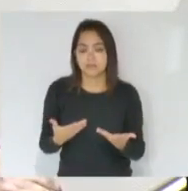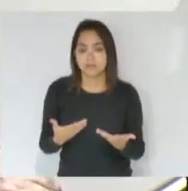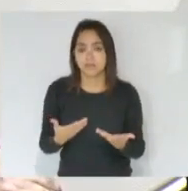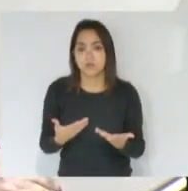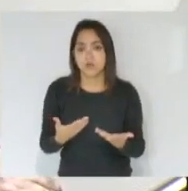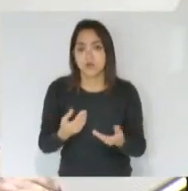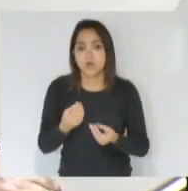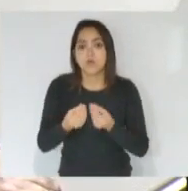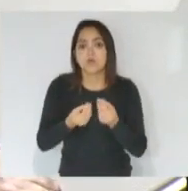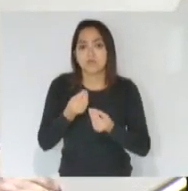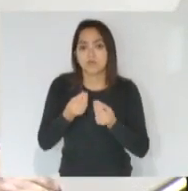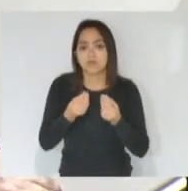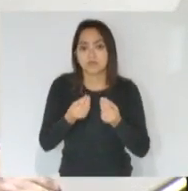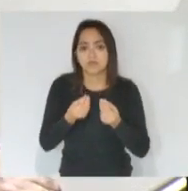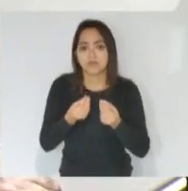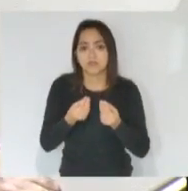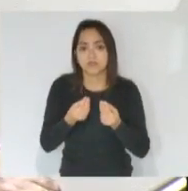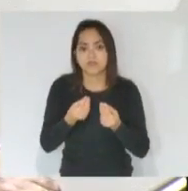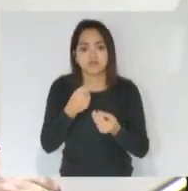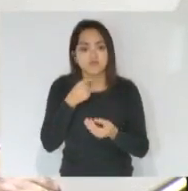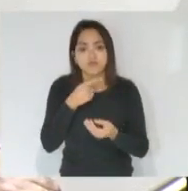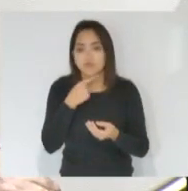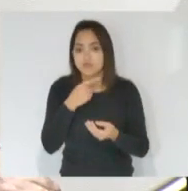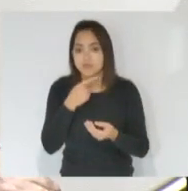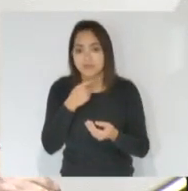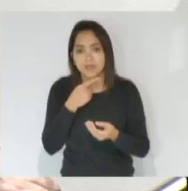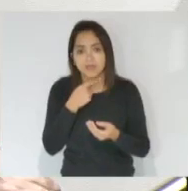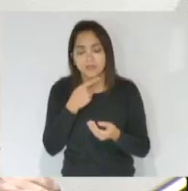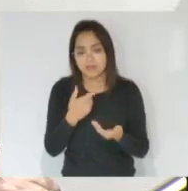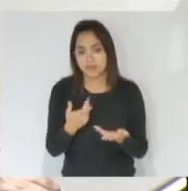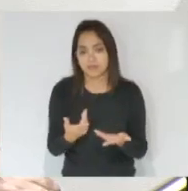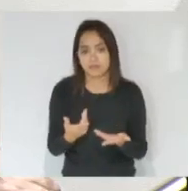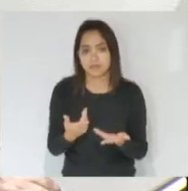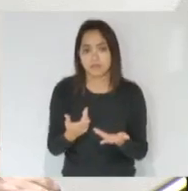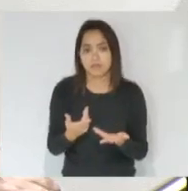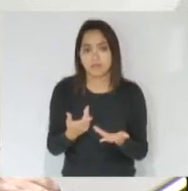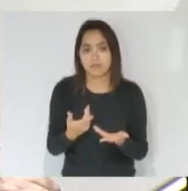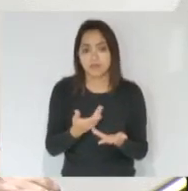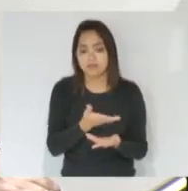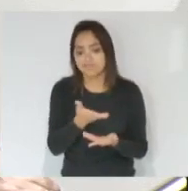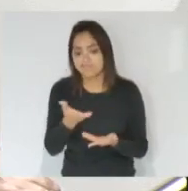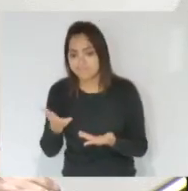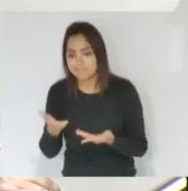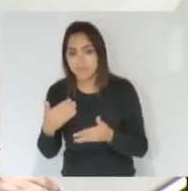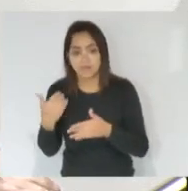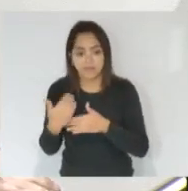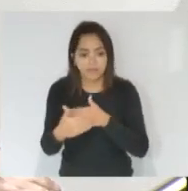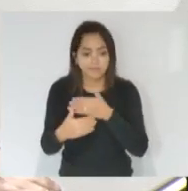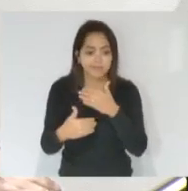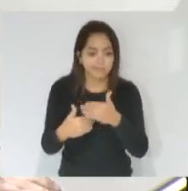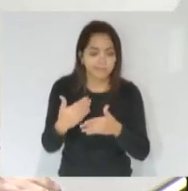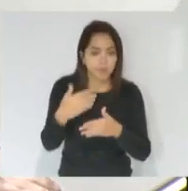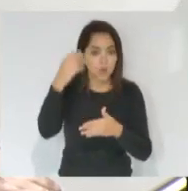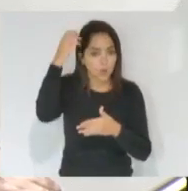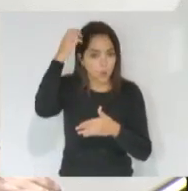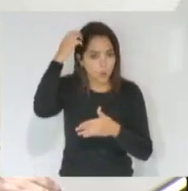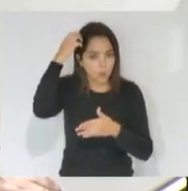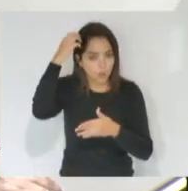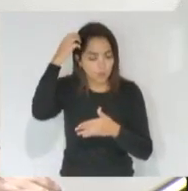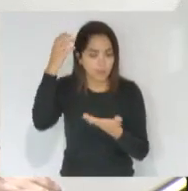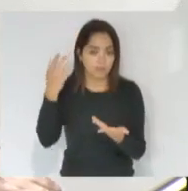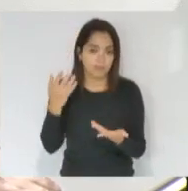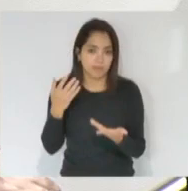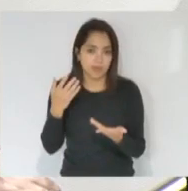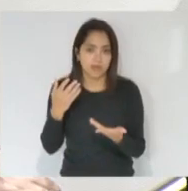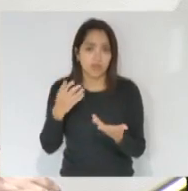como conviver com a situação que se arrasta, não por culpa, e eu sempre tenho